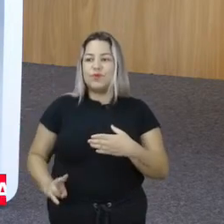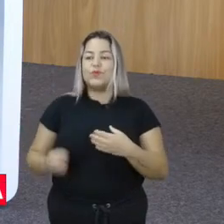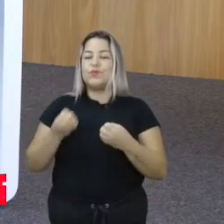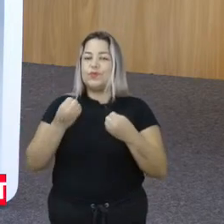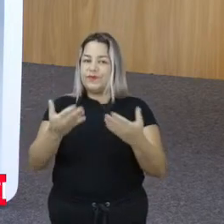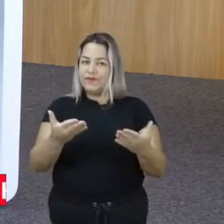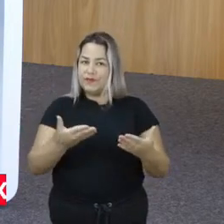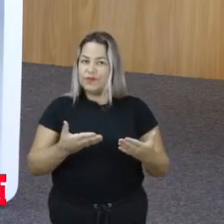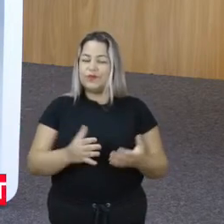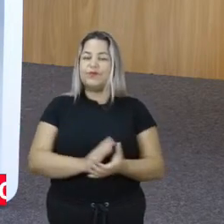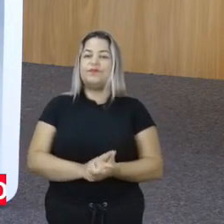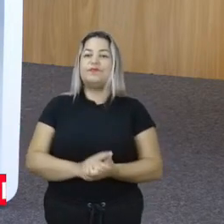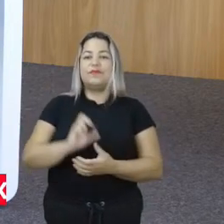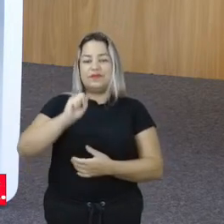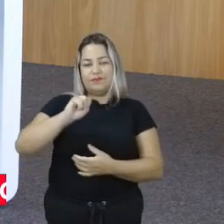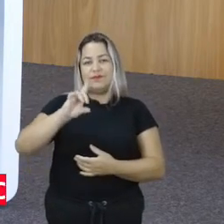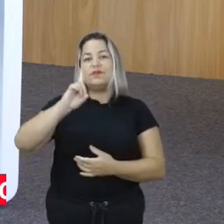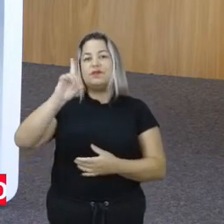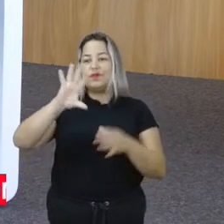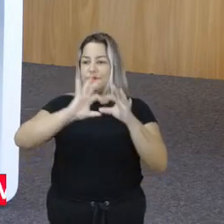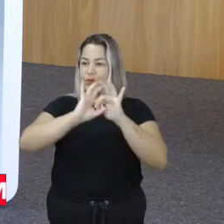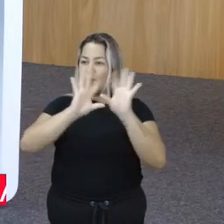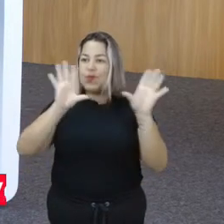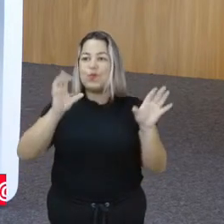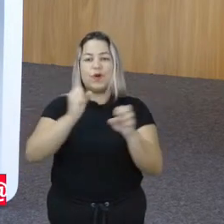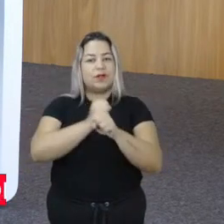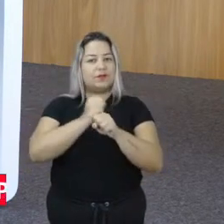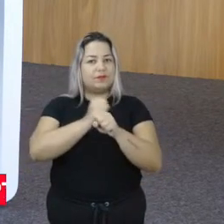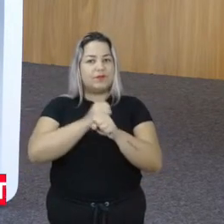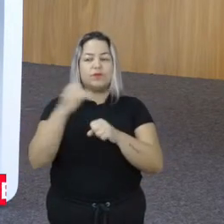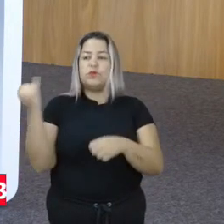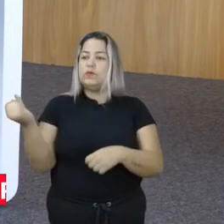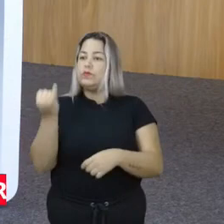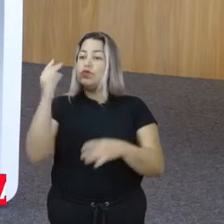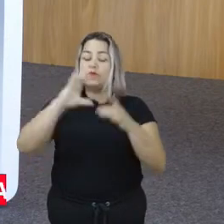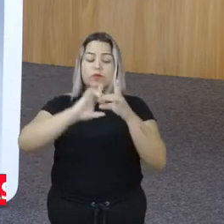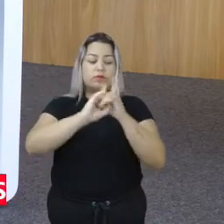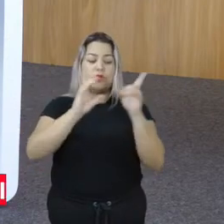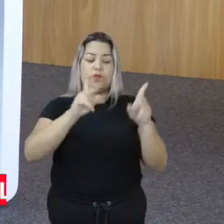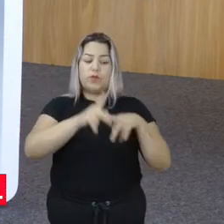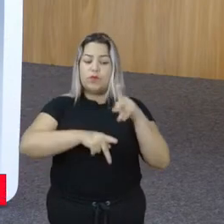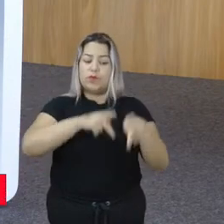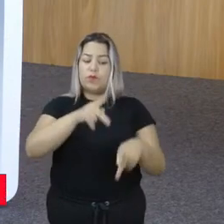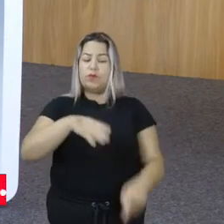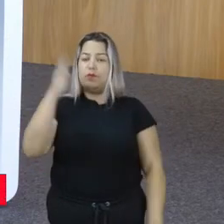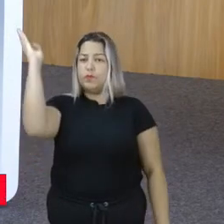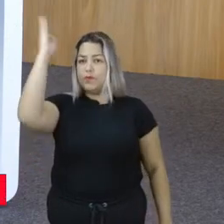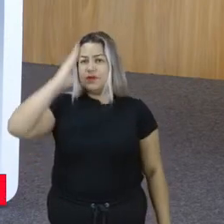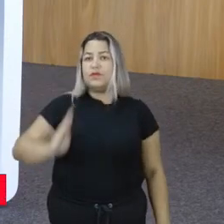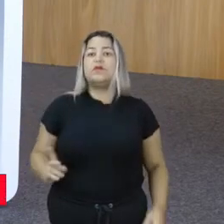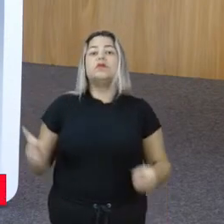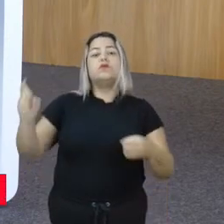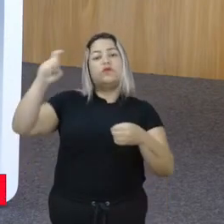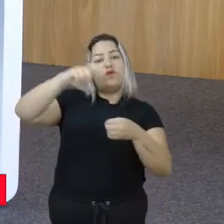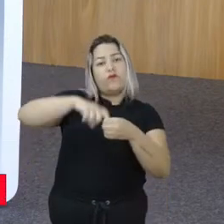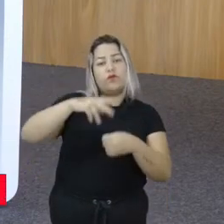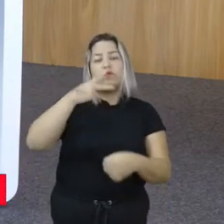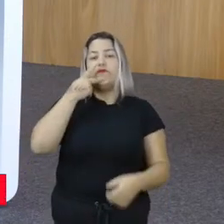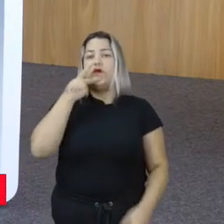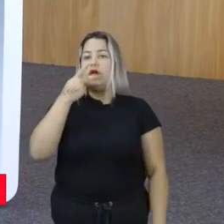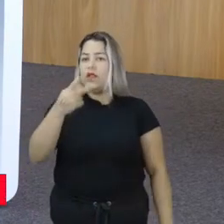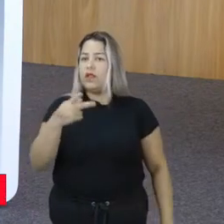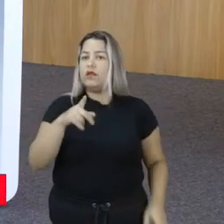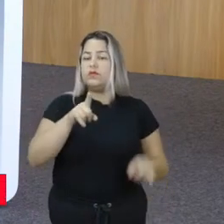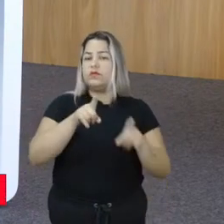bem-vindo. Se Deus quiser, mano. Um ano muito importante para a democracia e para o povo brasileiro. Eu volto a falar. A